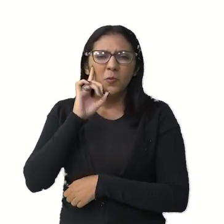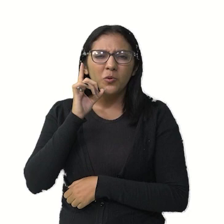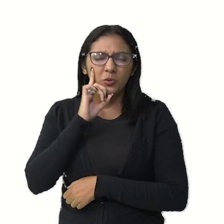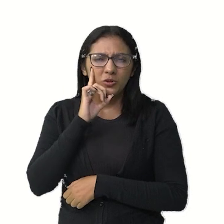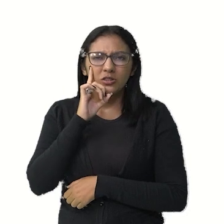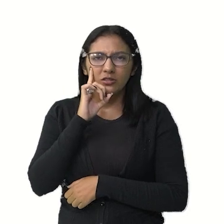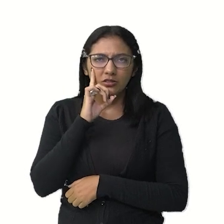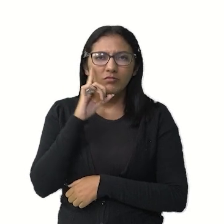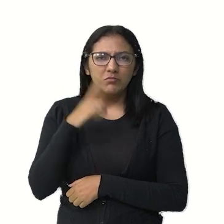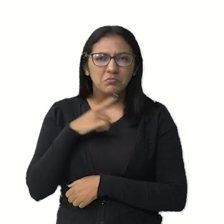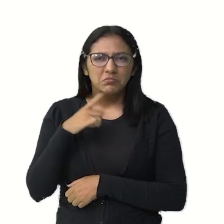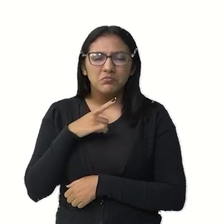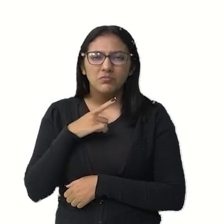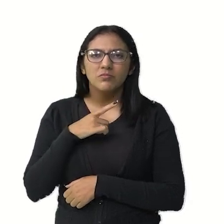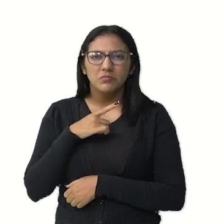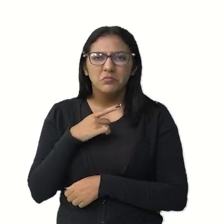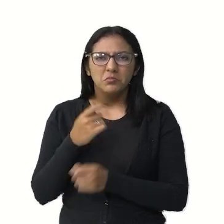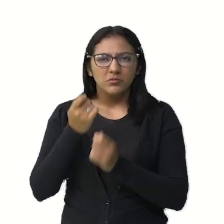mesma